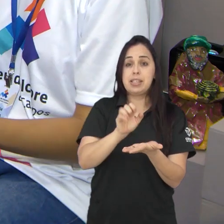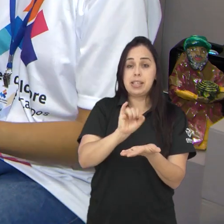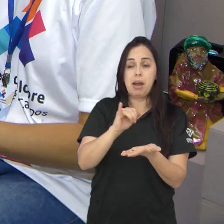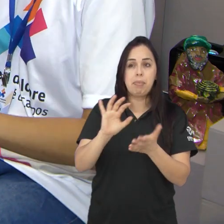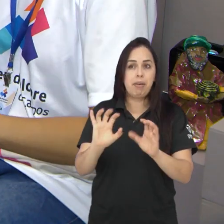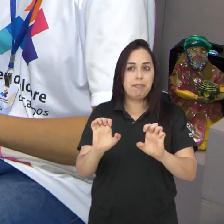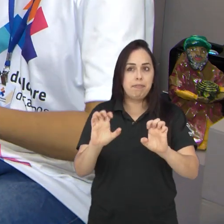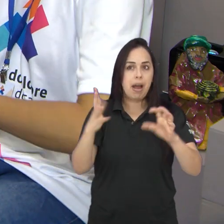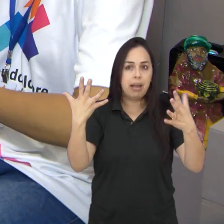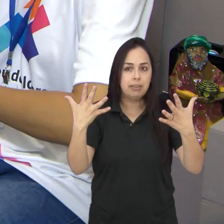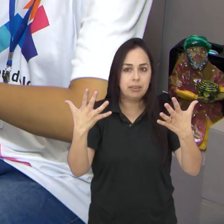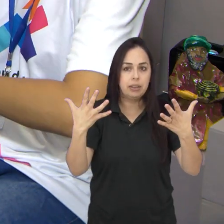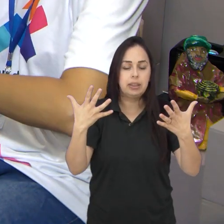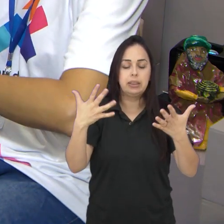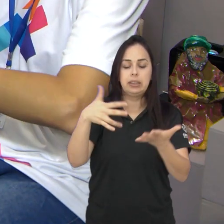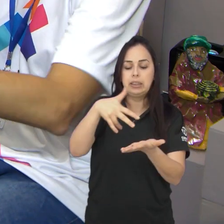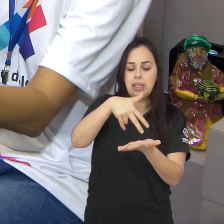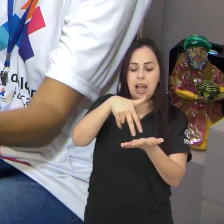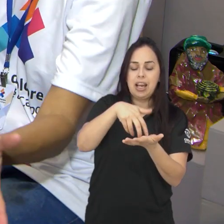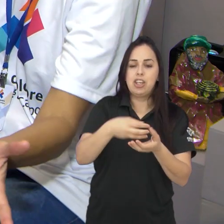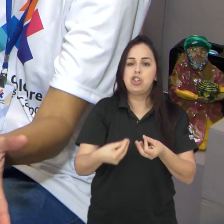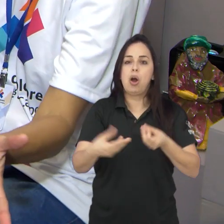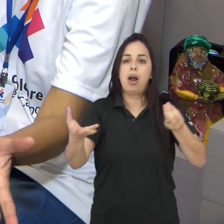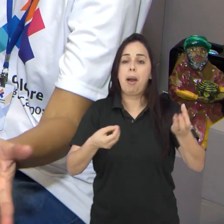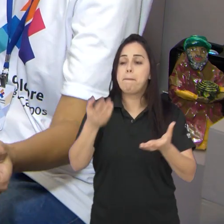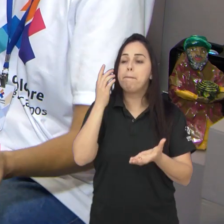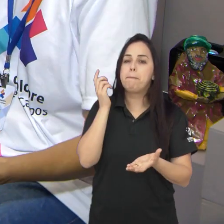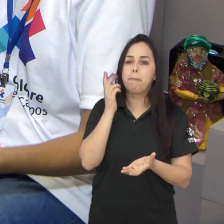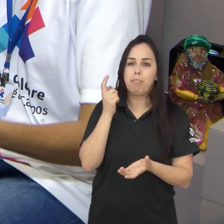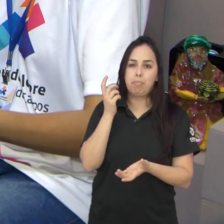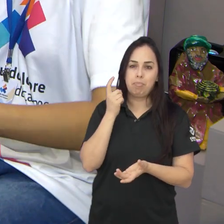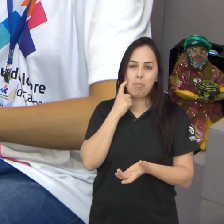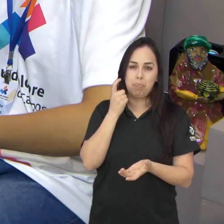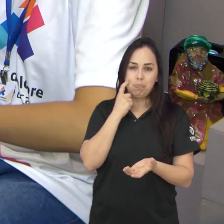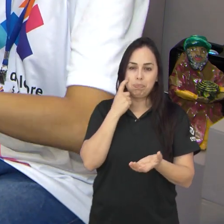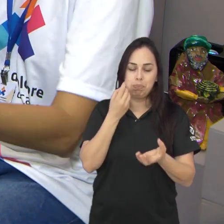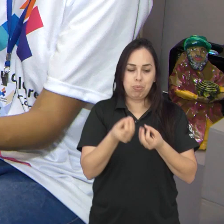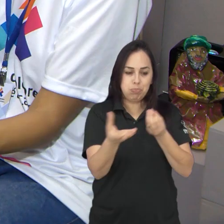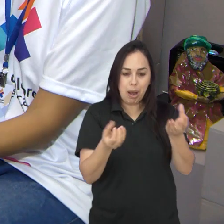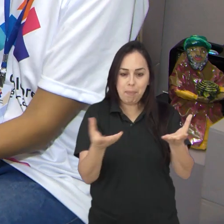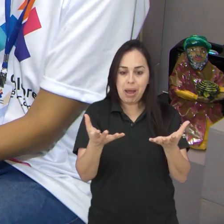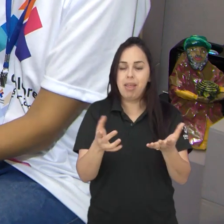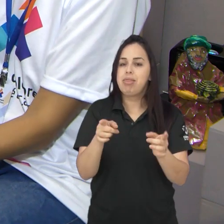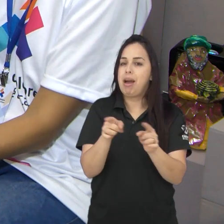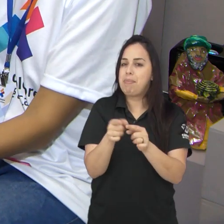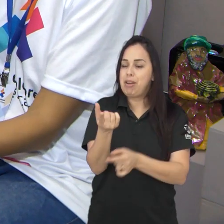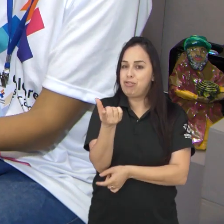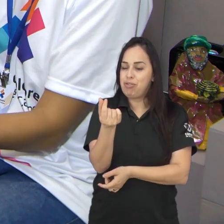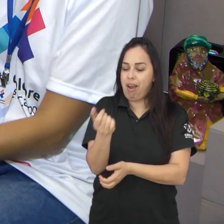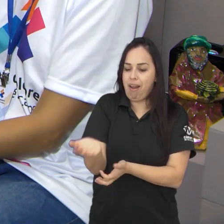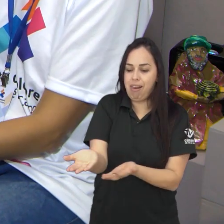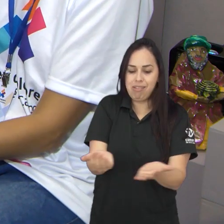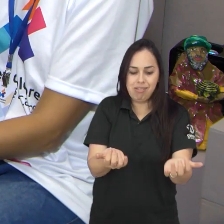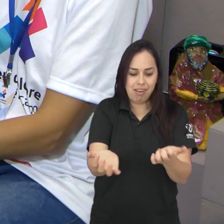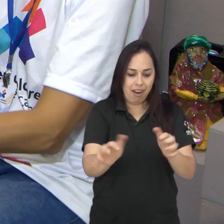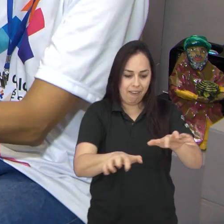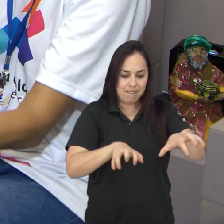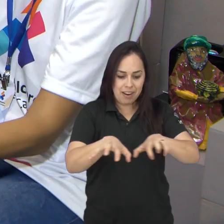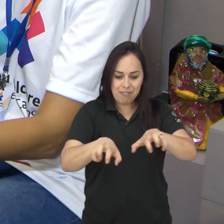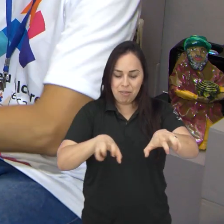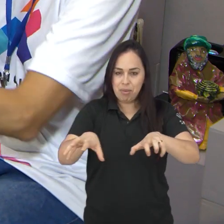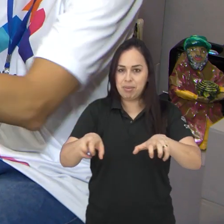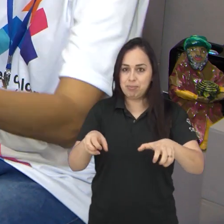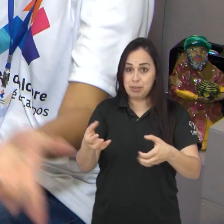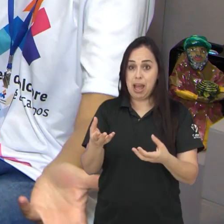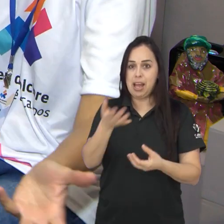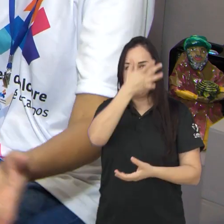festa devocional, ele joga bala para as crianças e ele também recolhe as